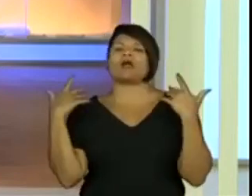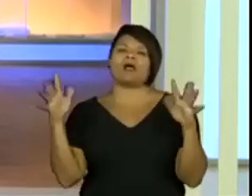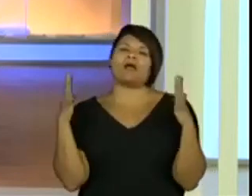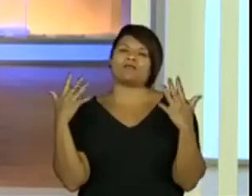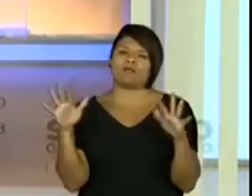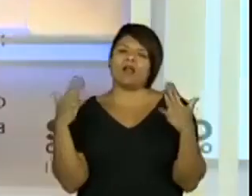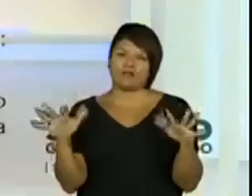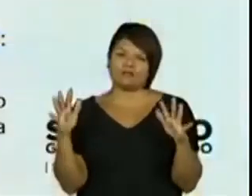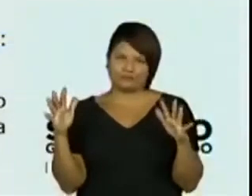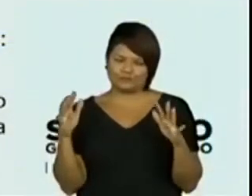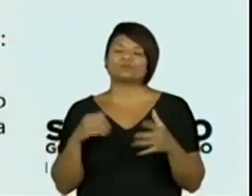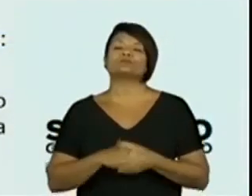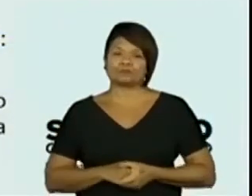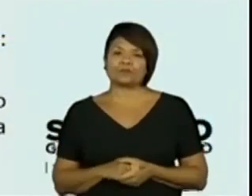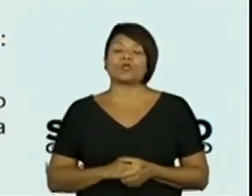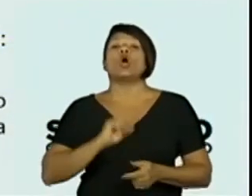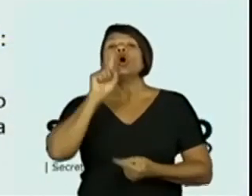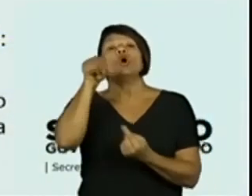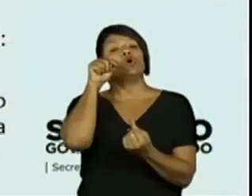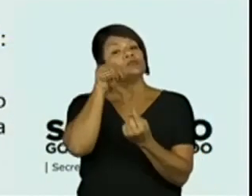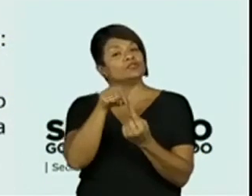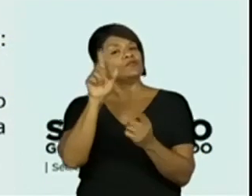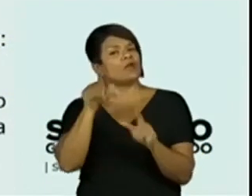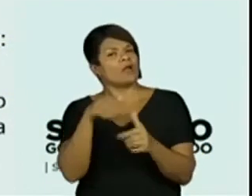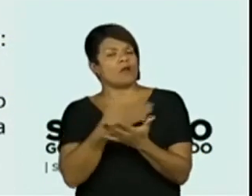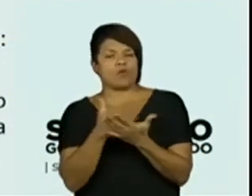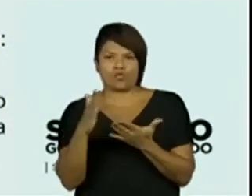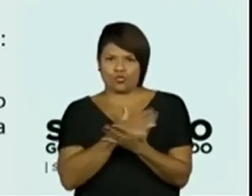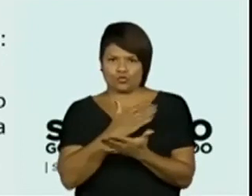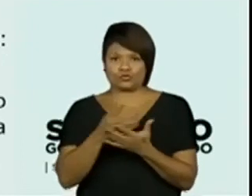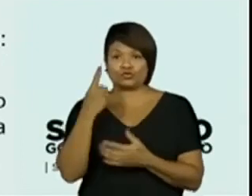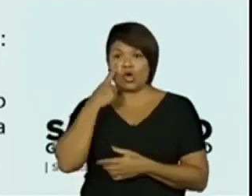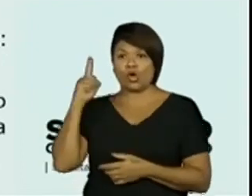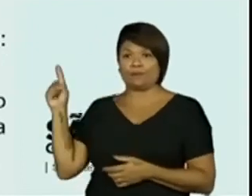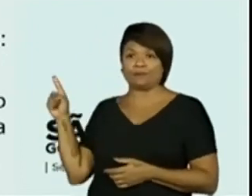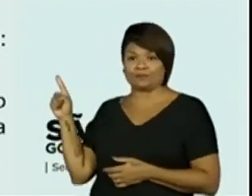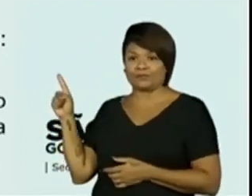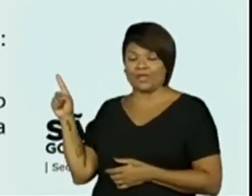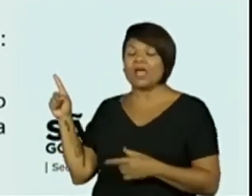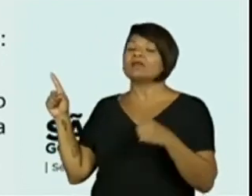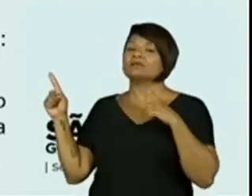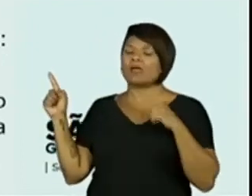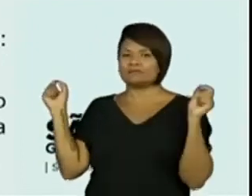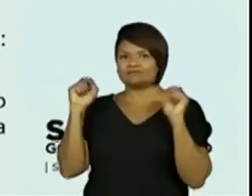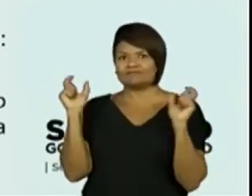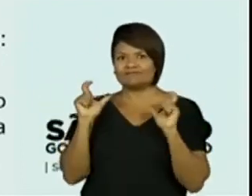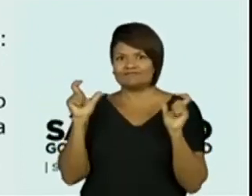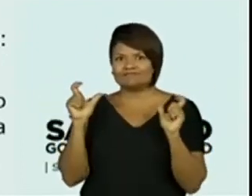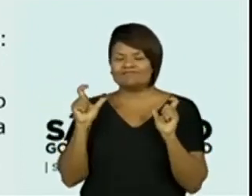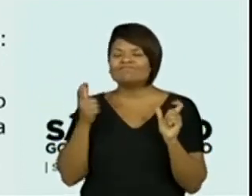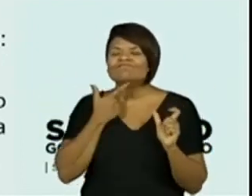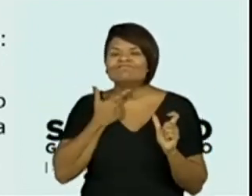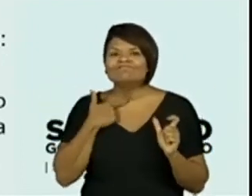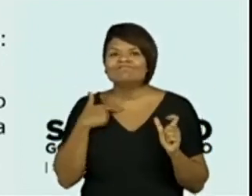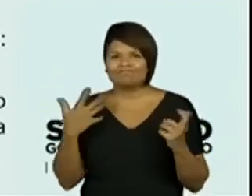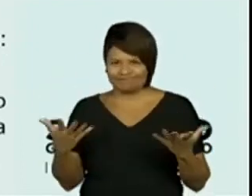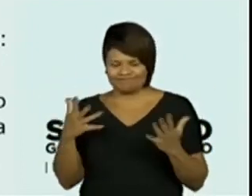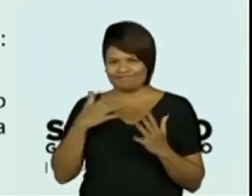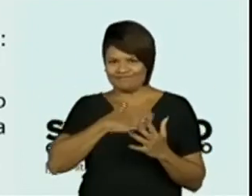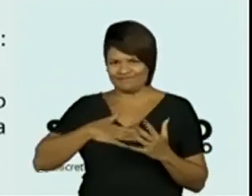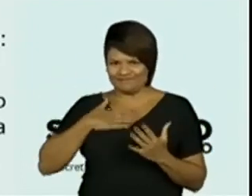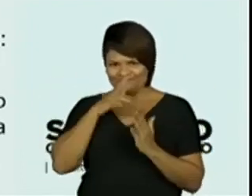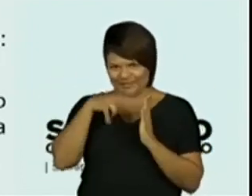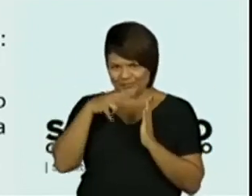Os objetivos são alguns, né? Despertar o prazer pela leitura por meio do gênero textual literário apresentado, no caso